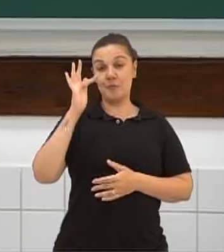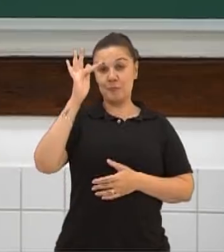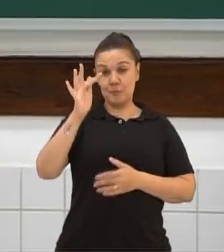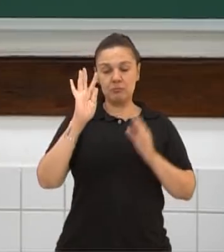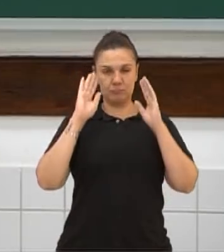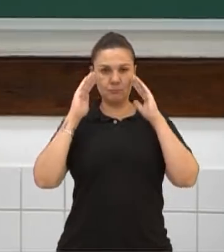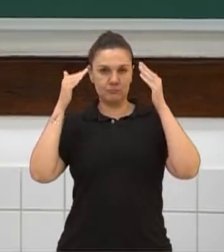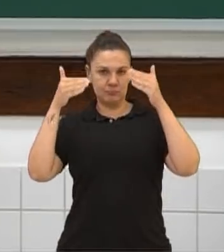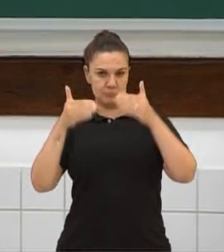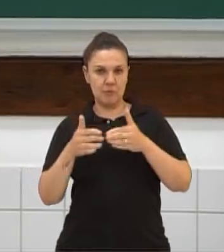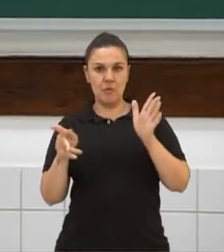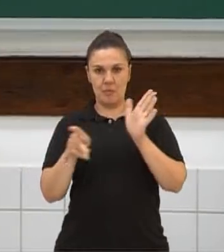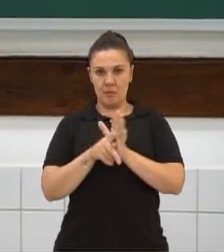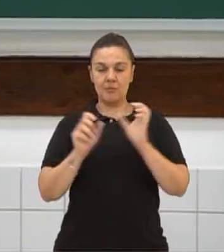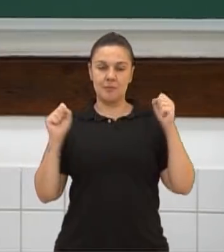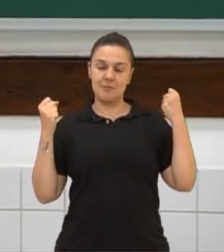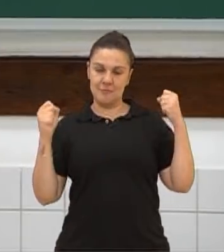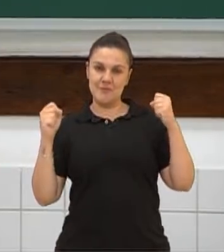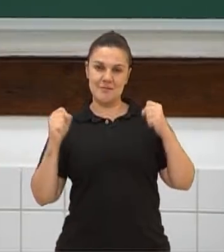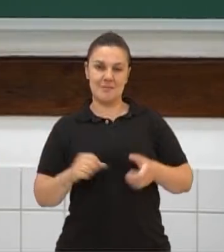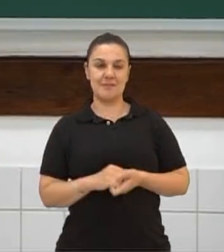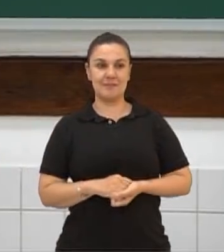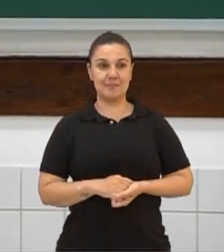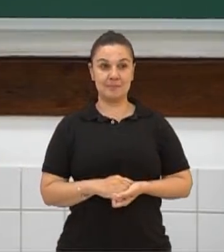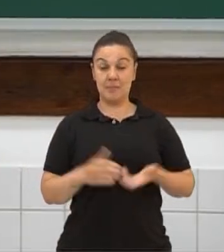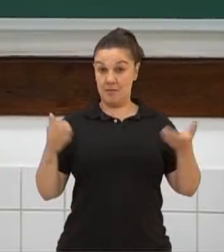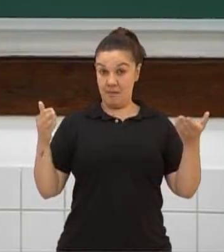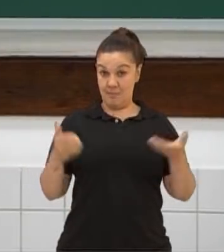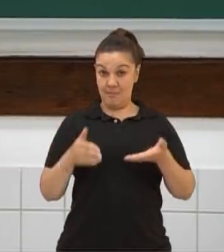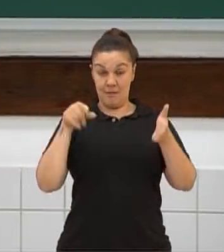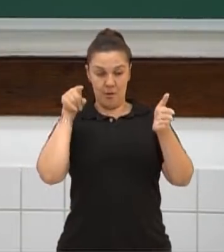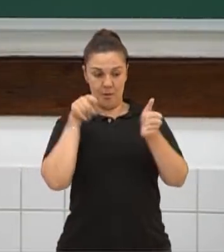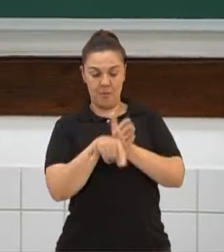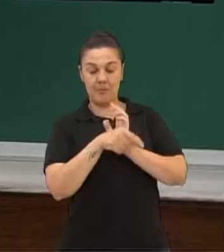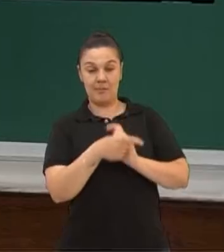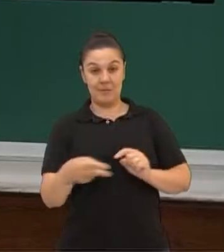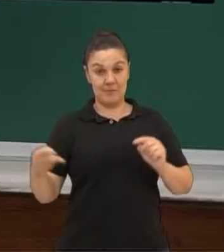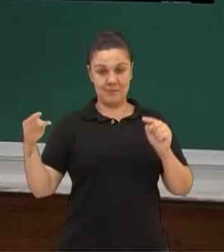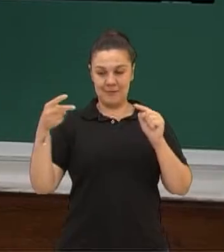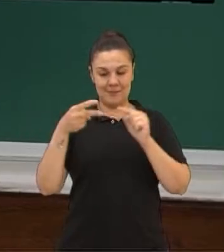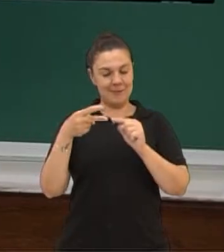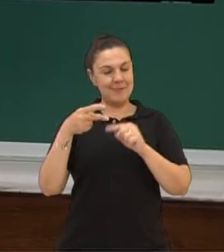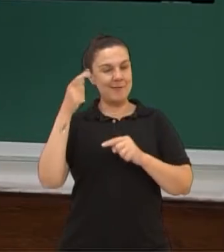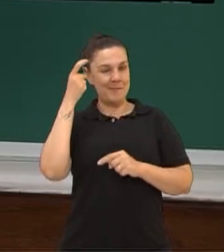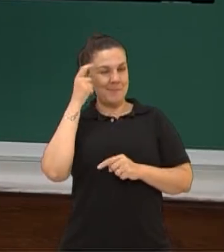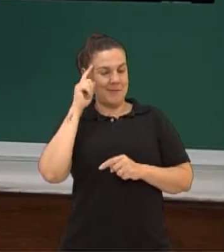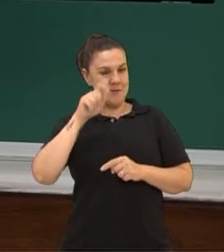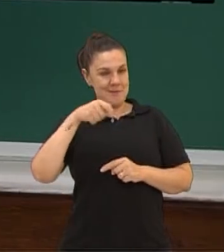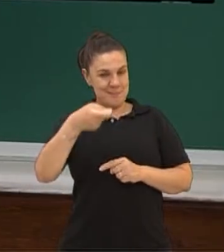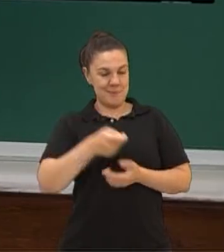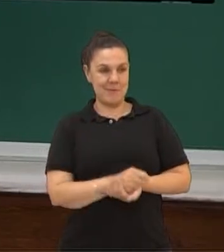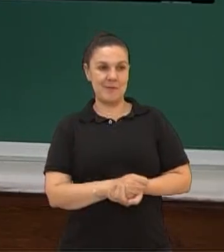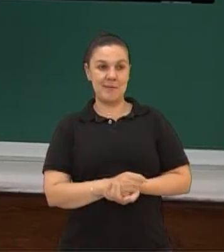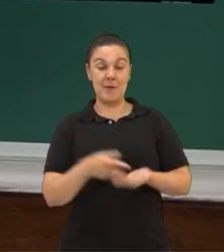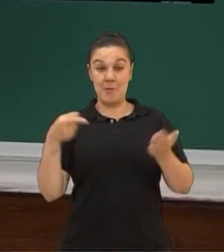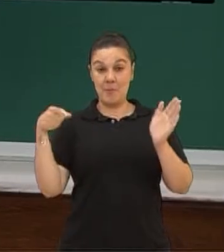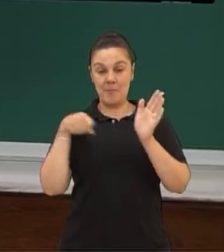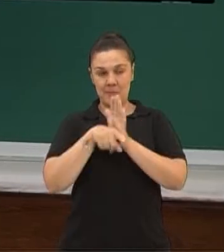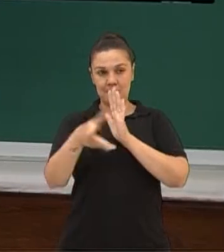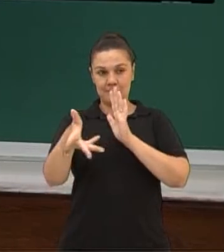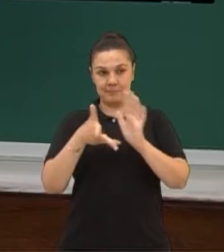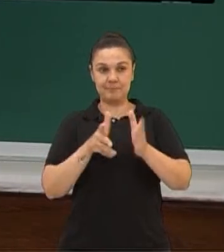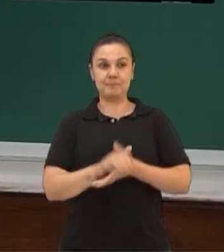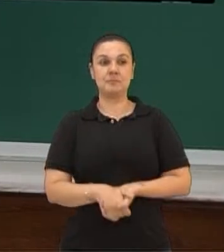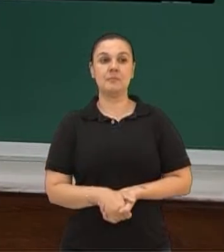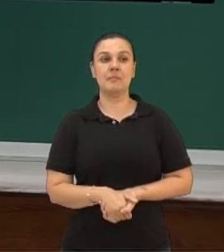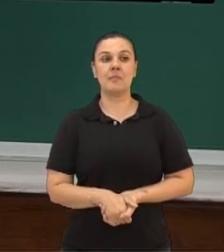futuramente a gente vai chamar isso de educação física. E, pensando nessa proposta, vamos agora para o nosso